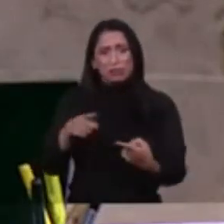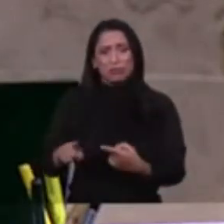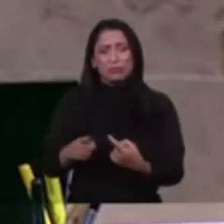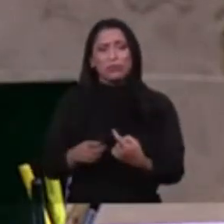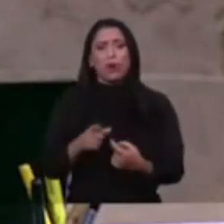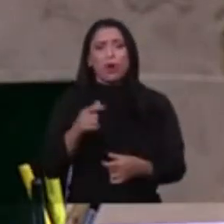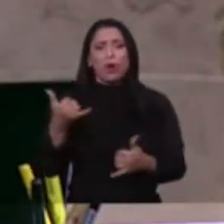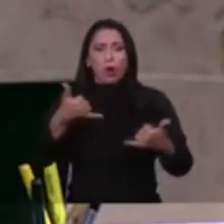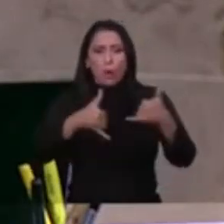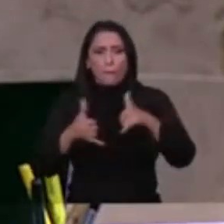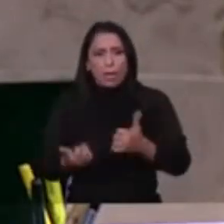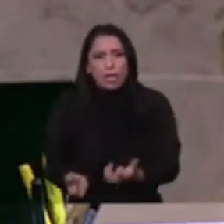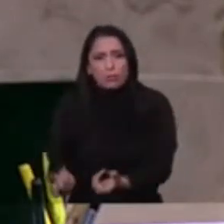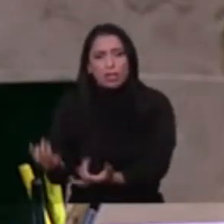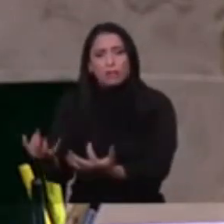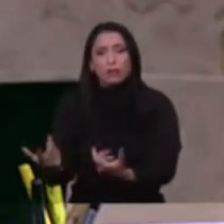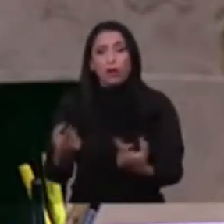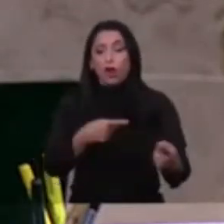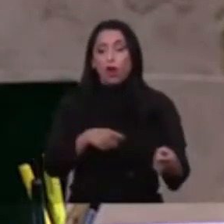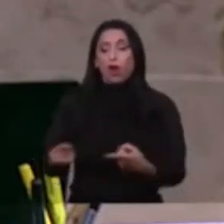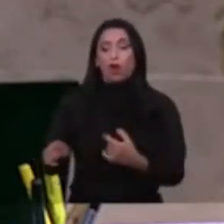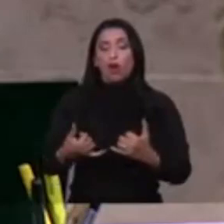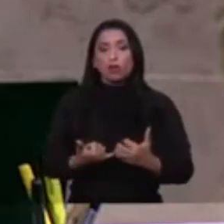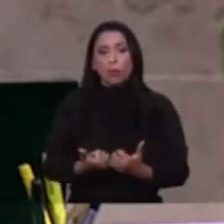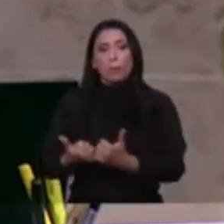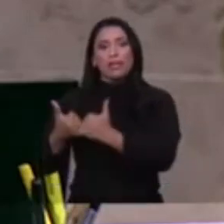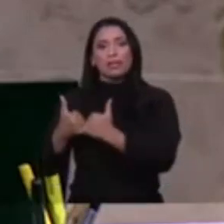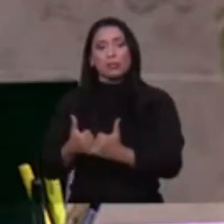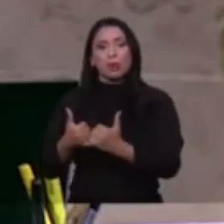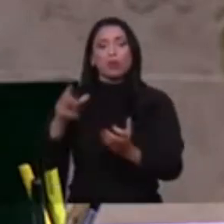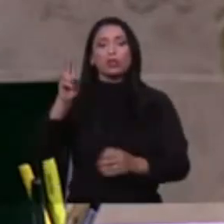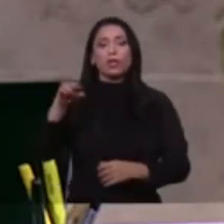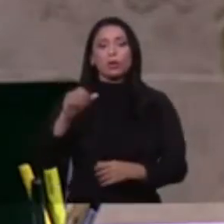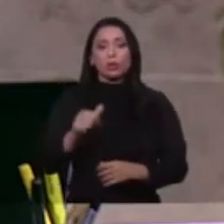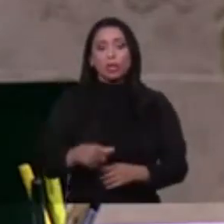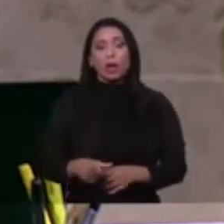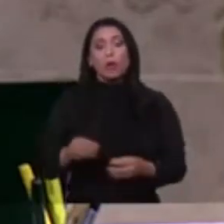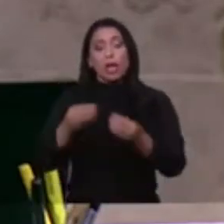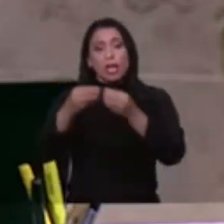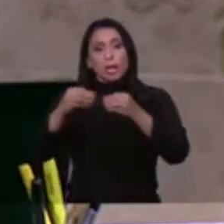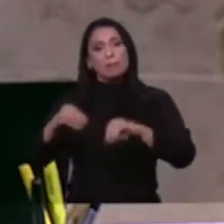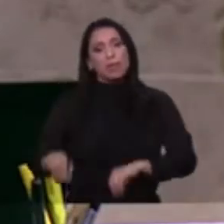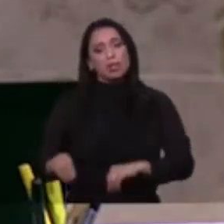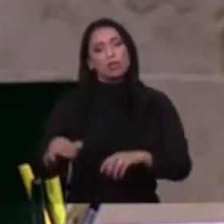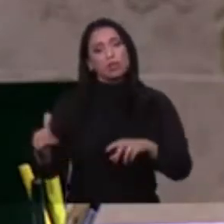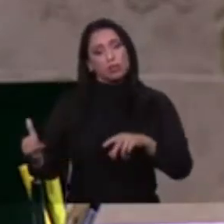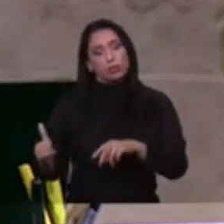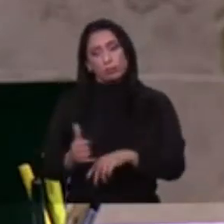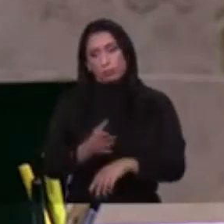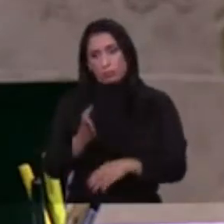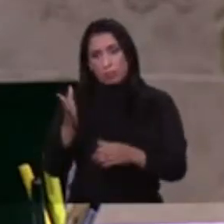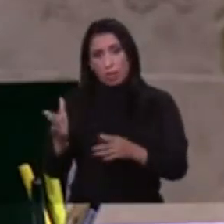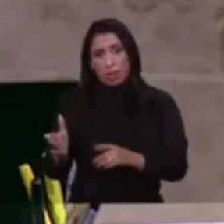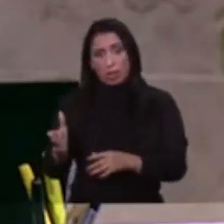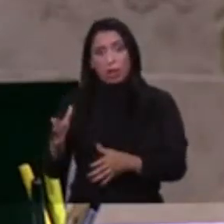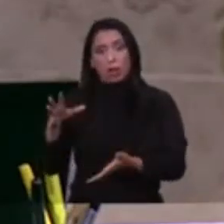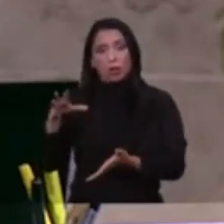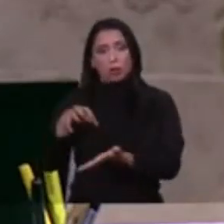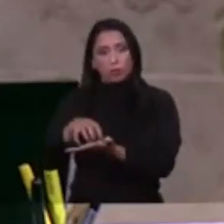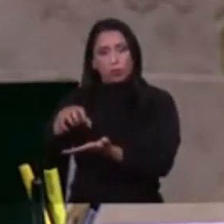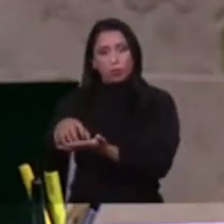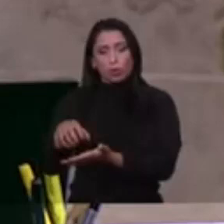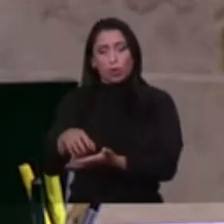inflamável contra o patrimônio da União e com considerável prejuízo para a vítima. Todos do Código Penal e